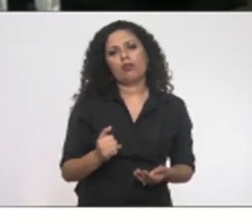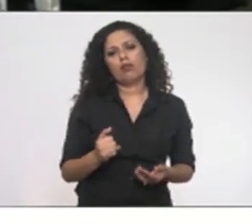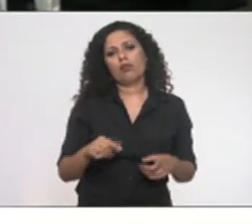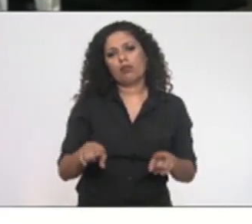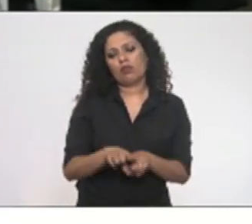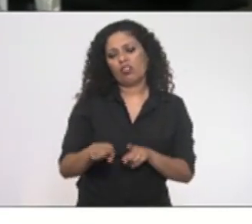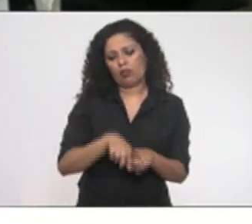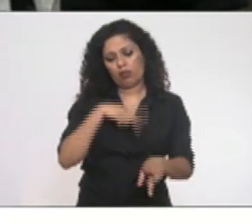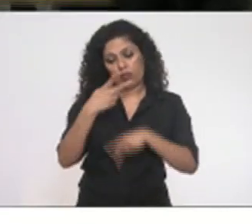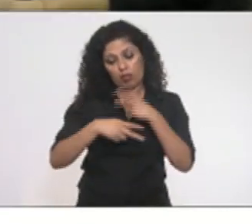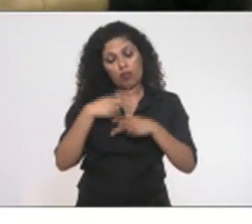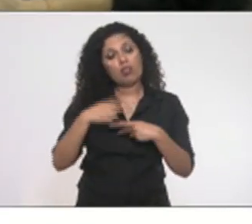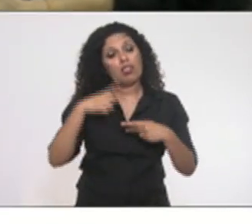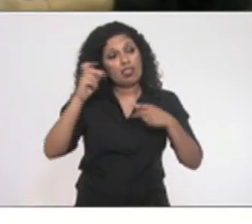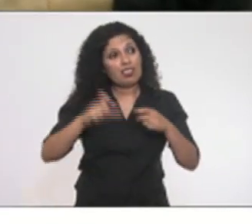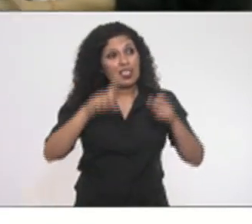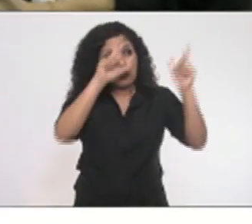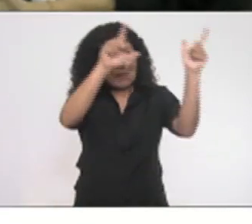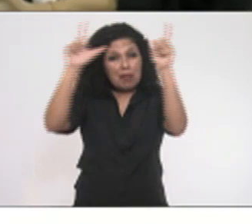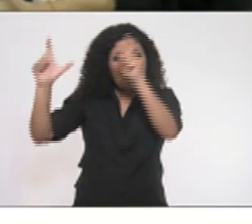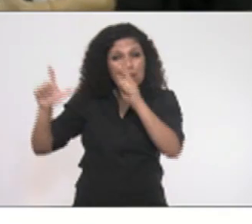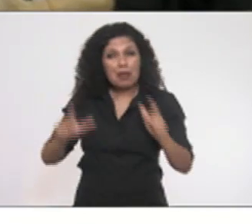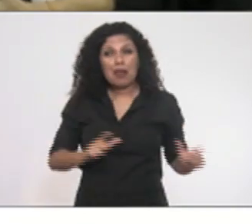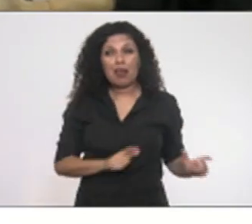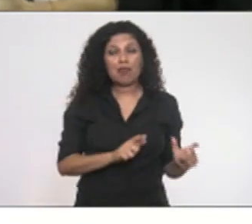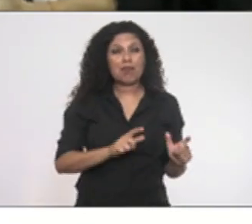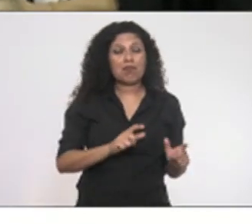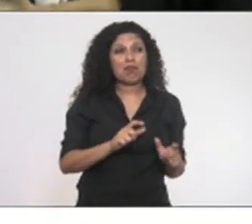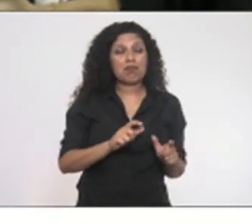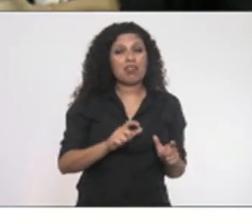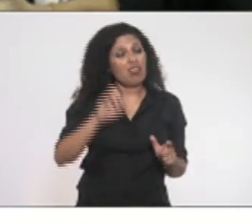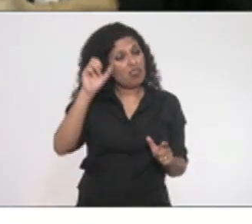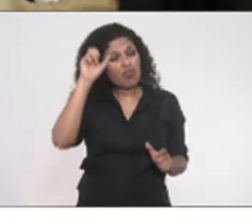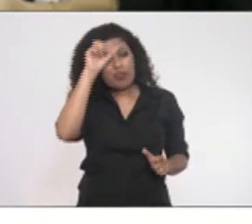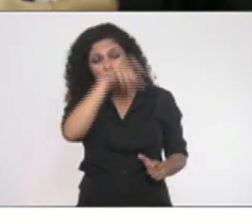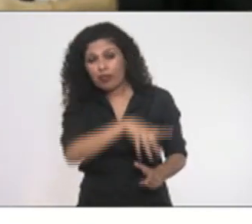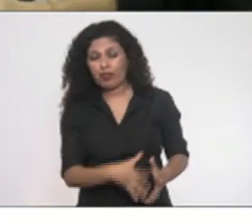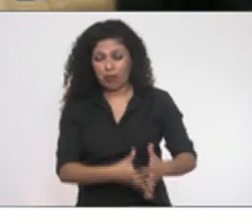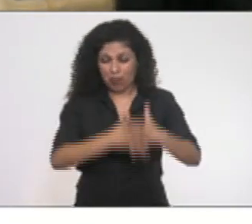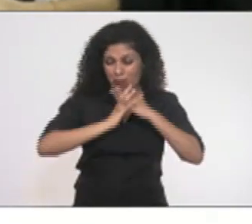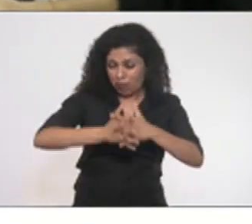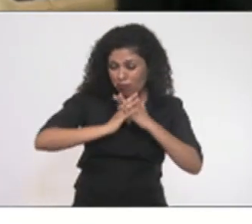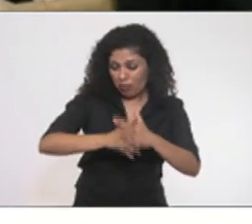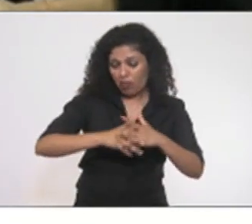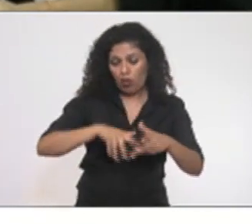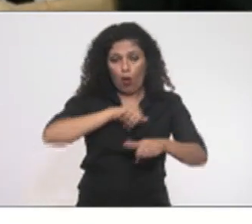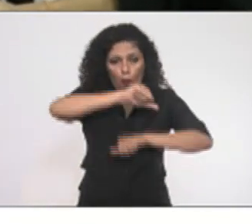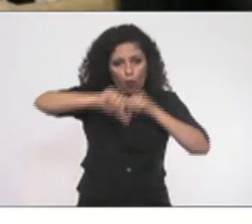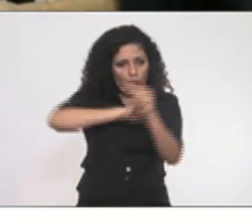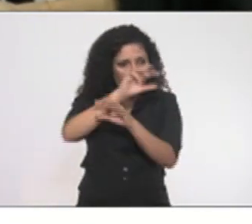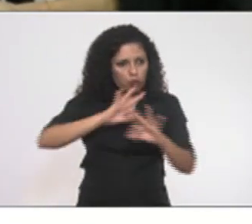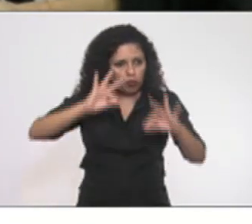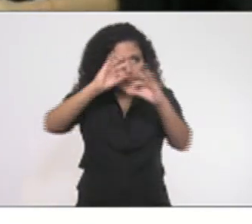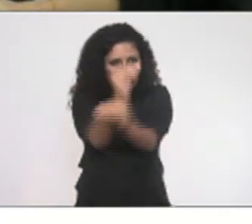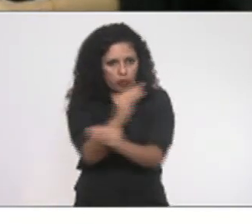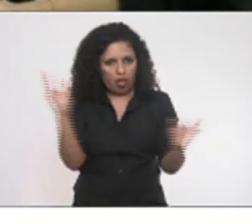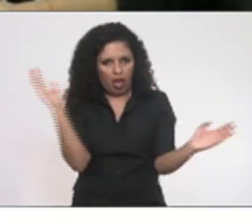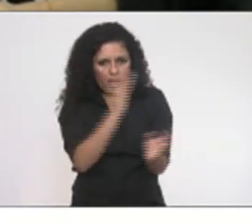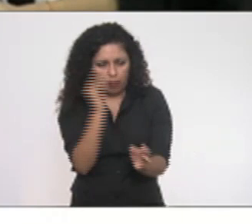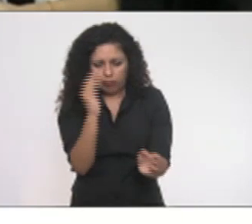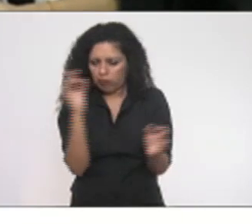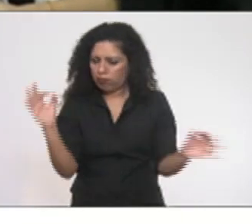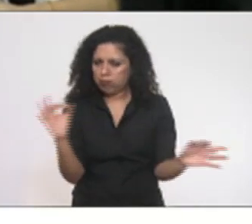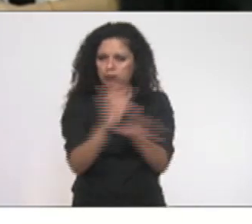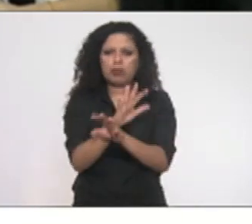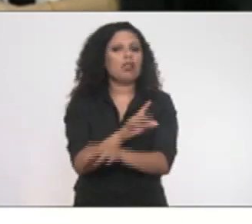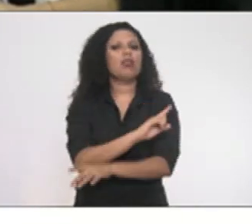dizer que é muito complexo, é um setor muito complexo e que isso tudo é uma transição, não vai acontecer de uma hora para outra esse